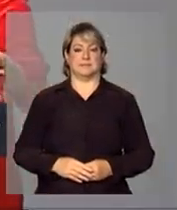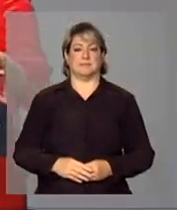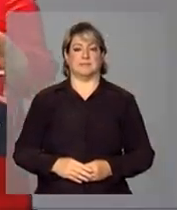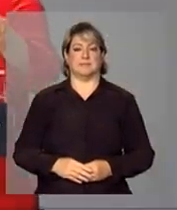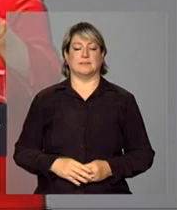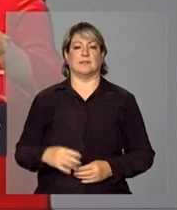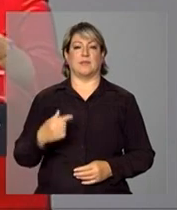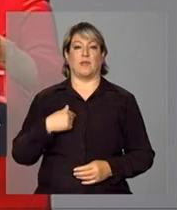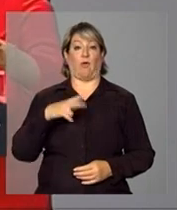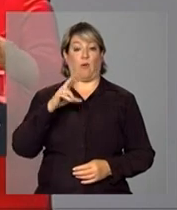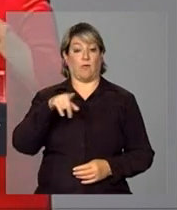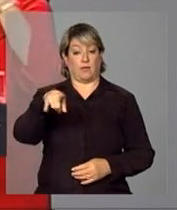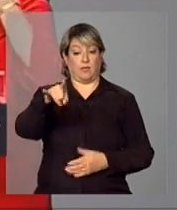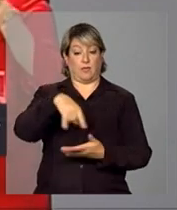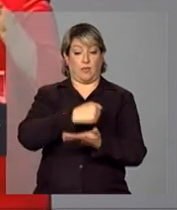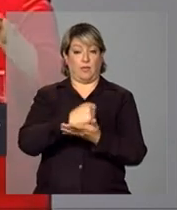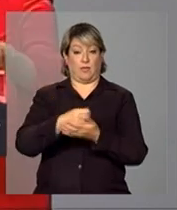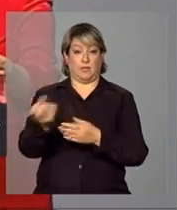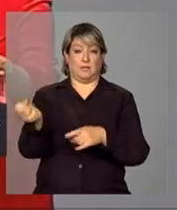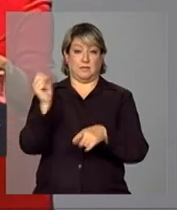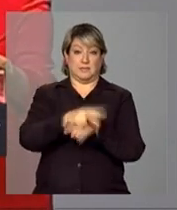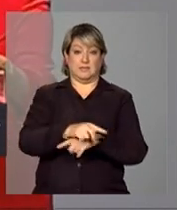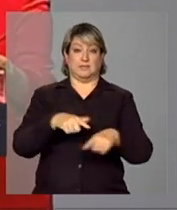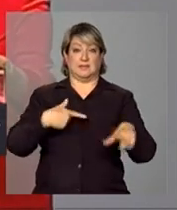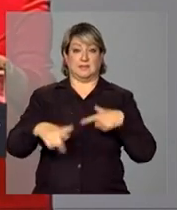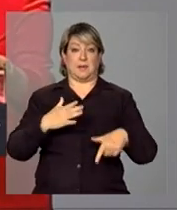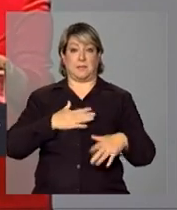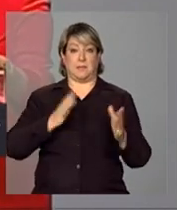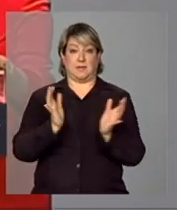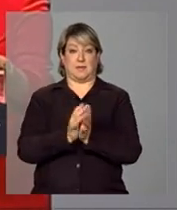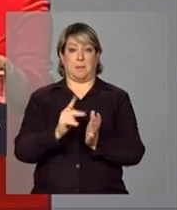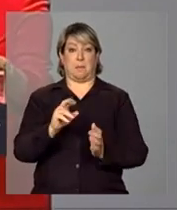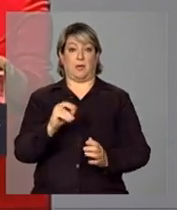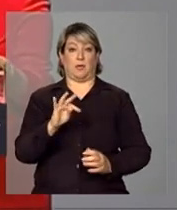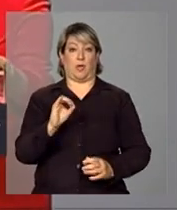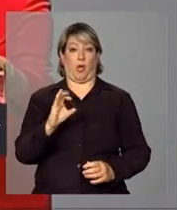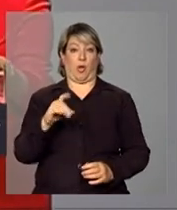Vou te contratar para mim, para ser do meu protocolo.